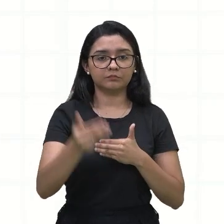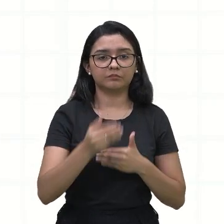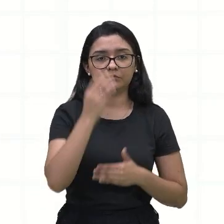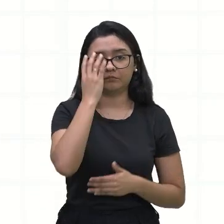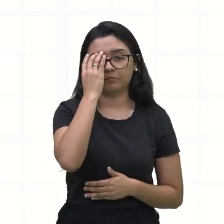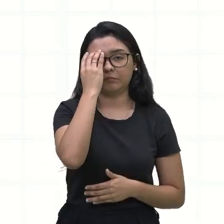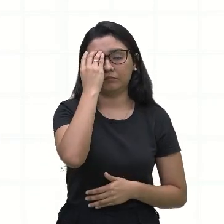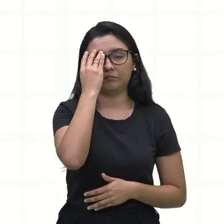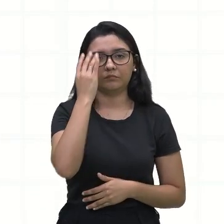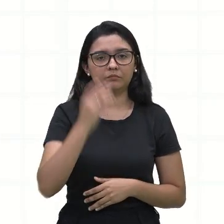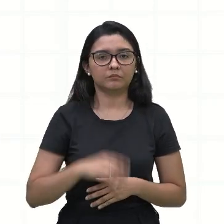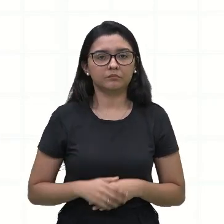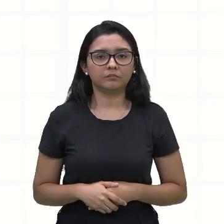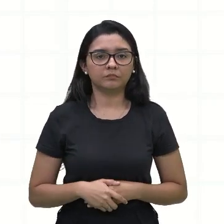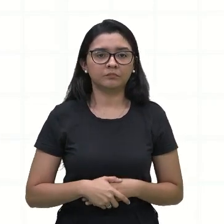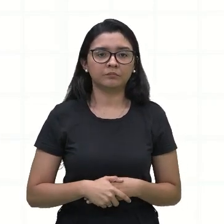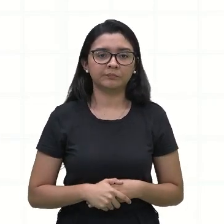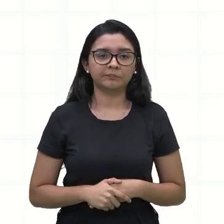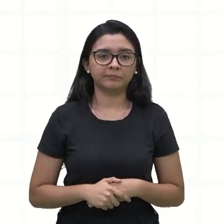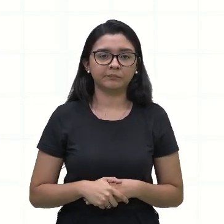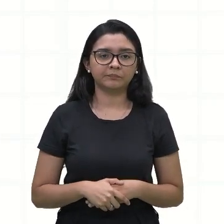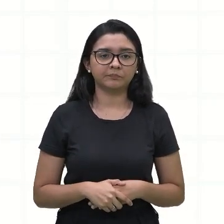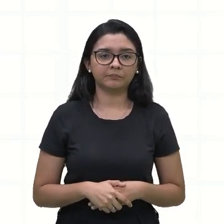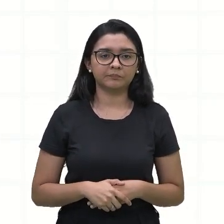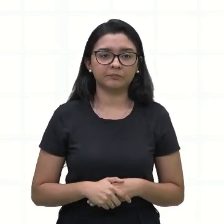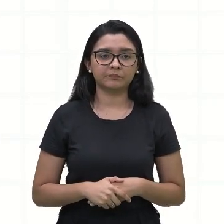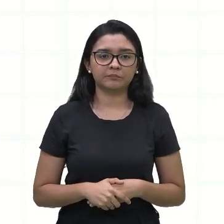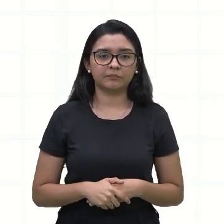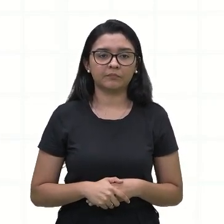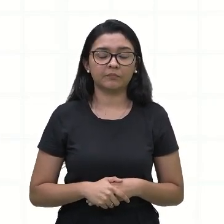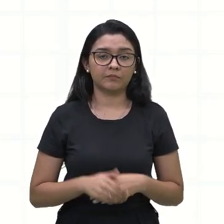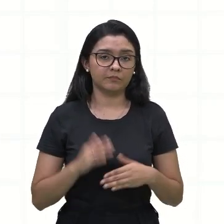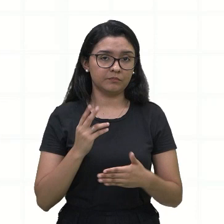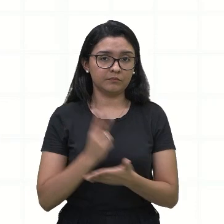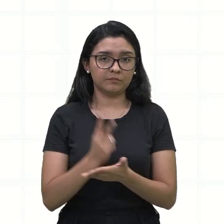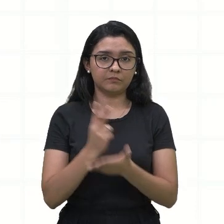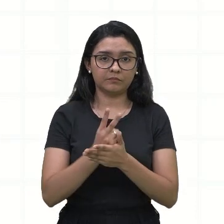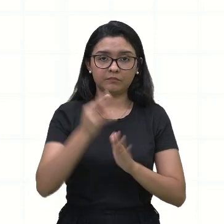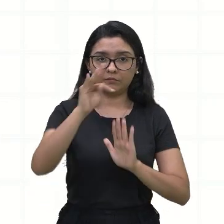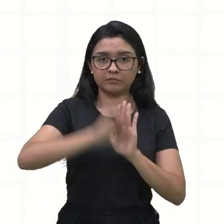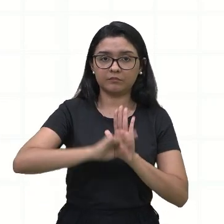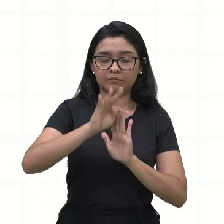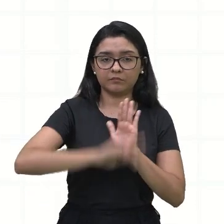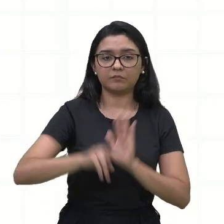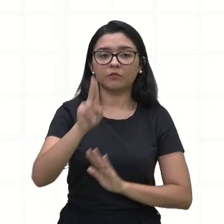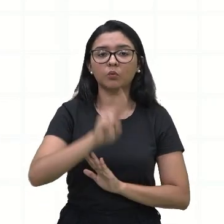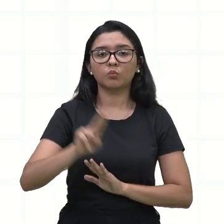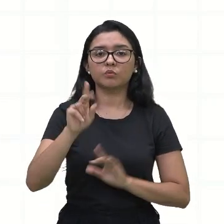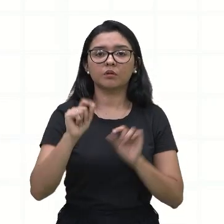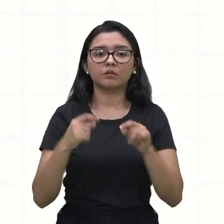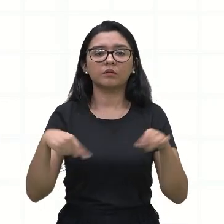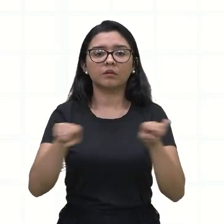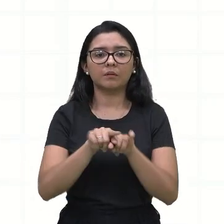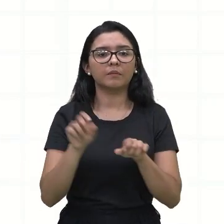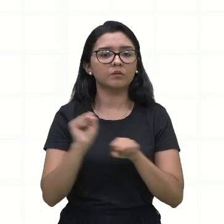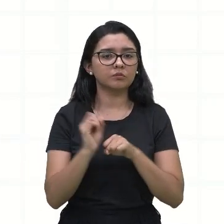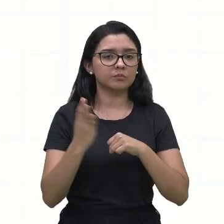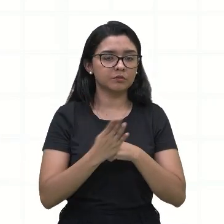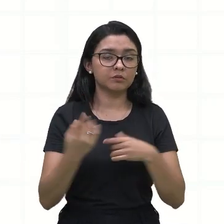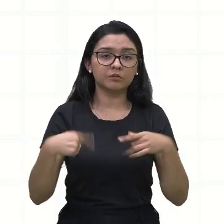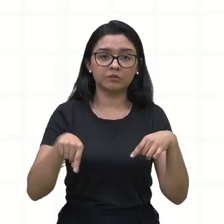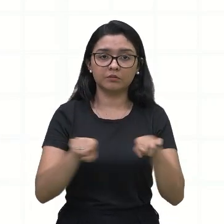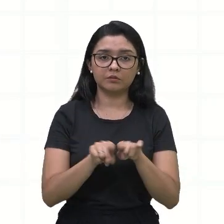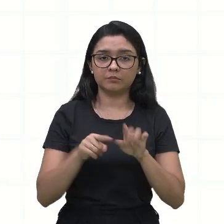só. Então, é isso aí. Vamos prosseguindo no texto aqui, ó. Então, ele utiliza ali também substantivos, né,